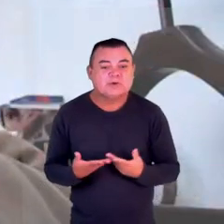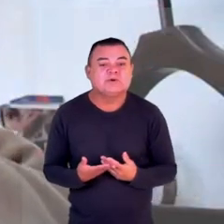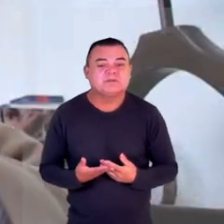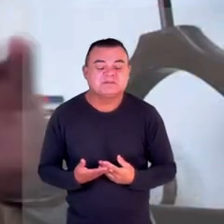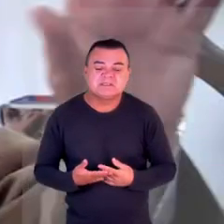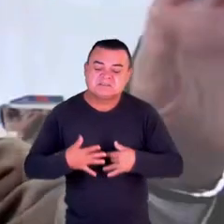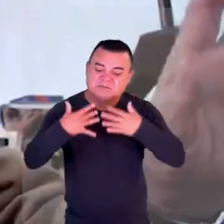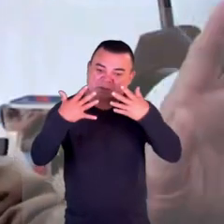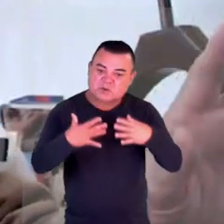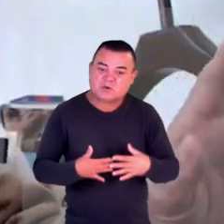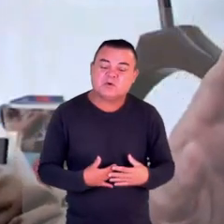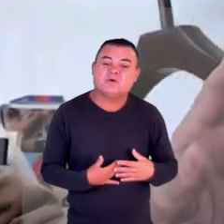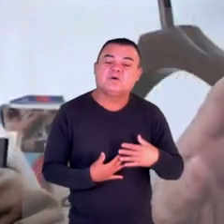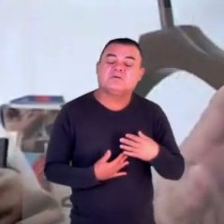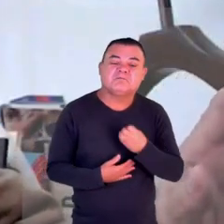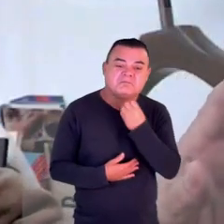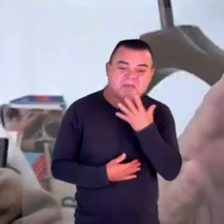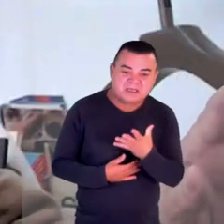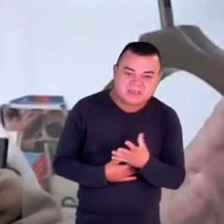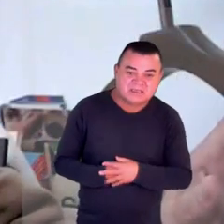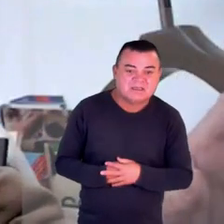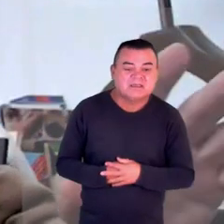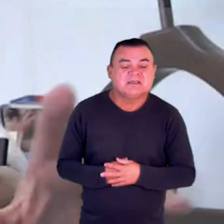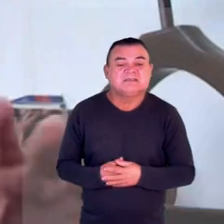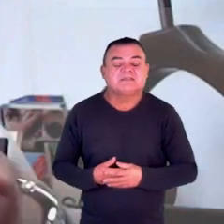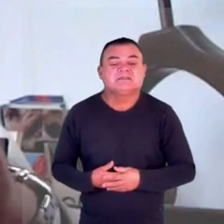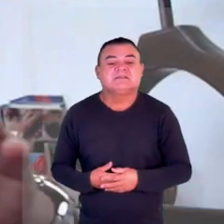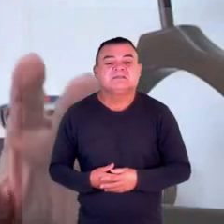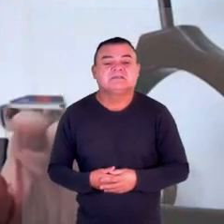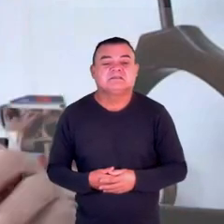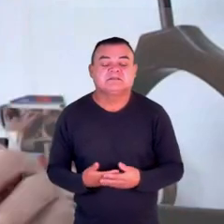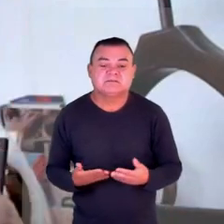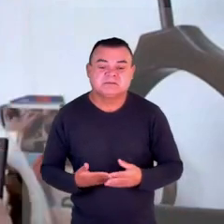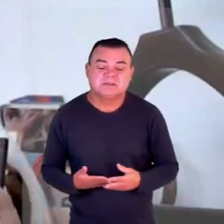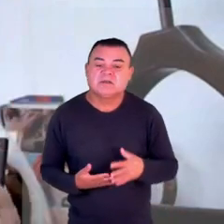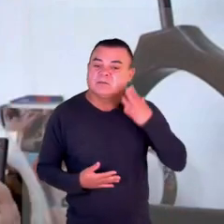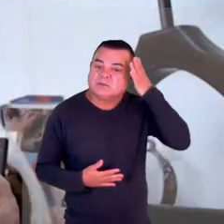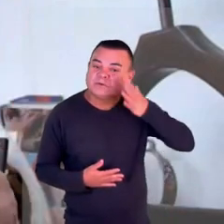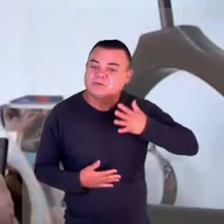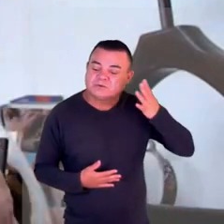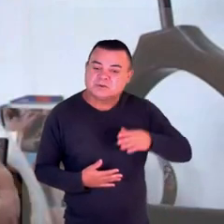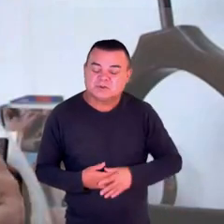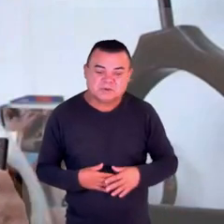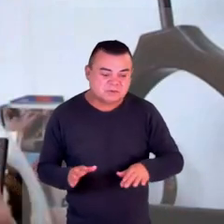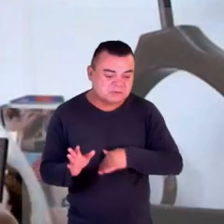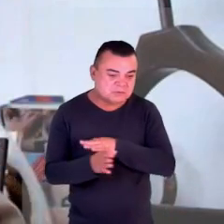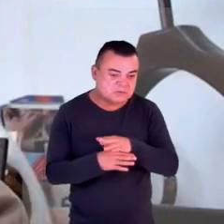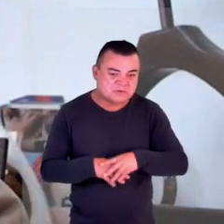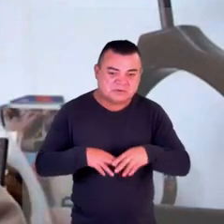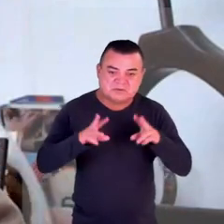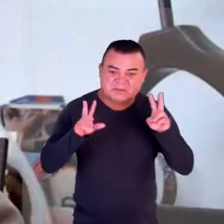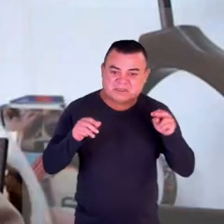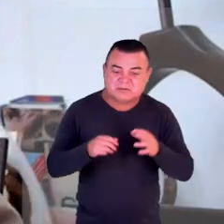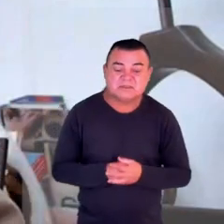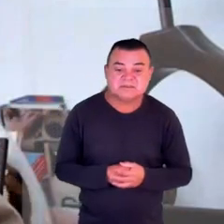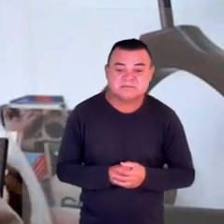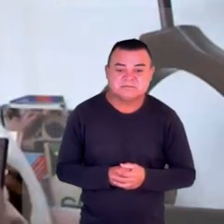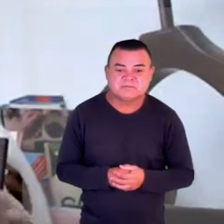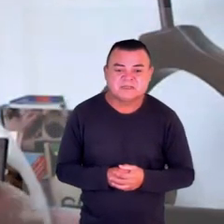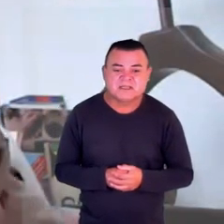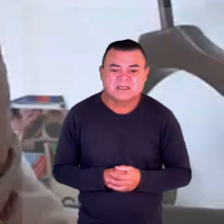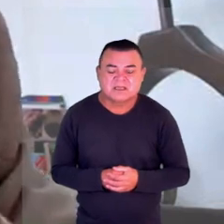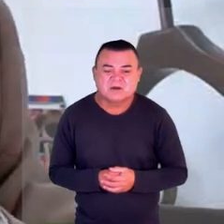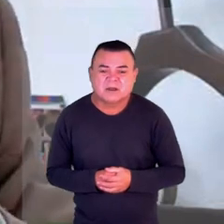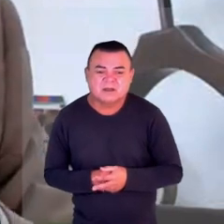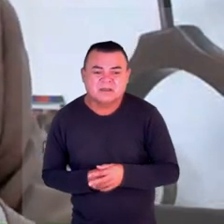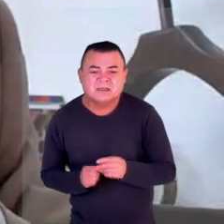eh esgotaram praticamente os temas foram Exposições excelentes Mas Alguém disse que eh a fome